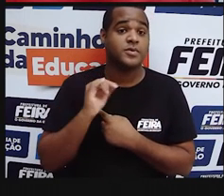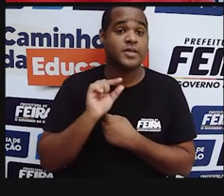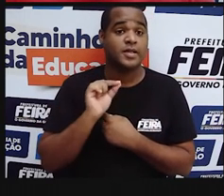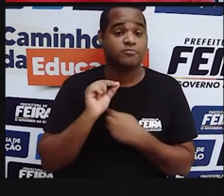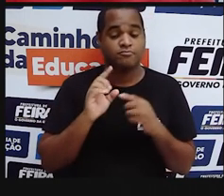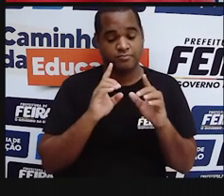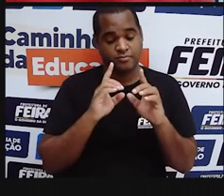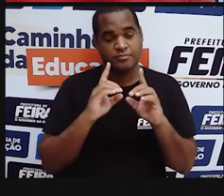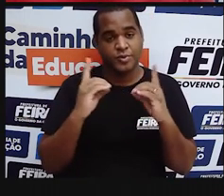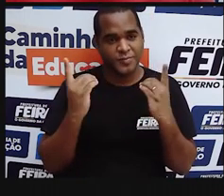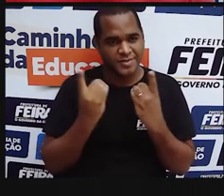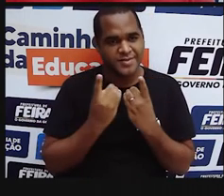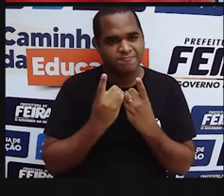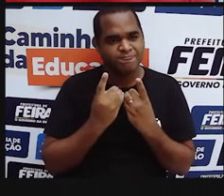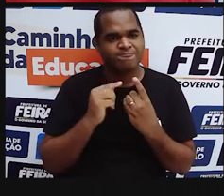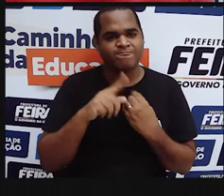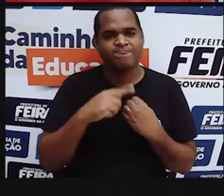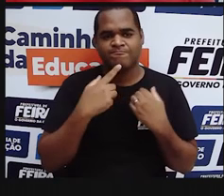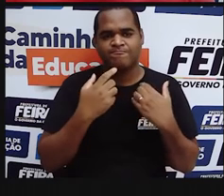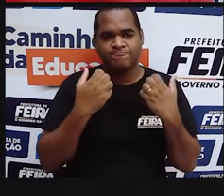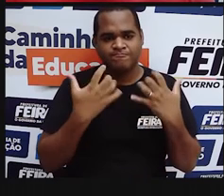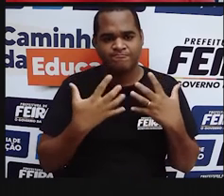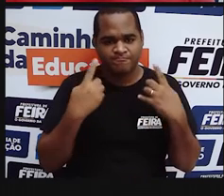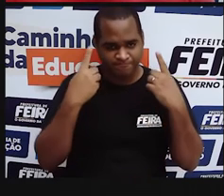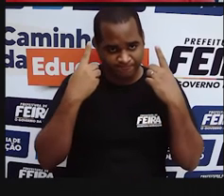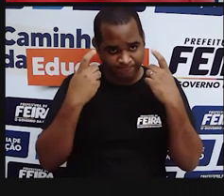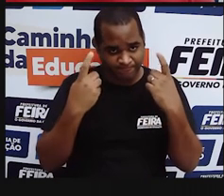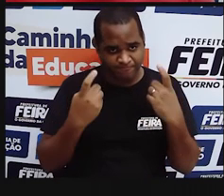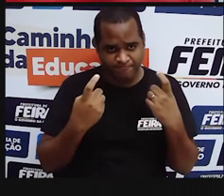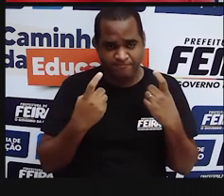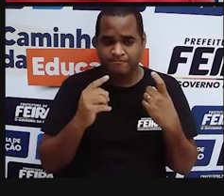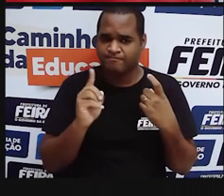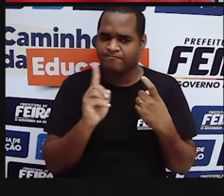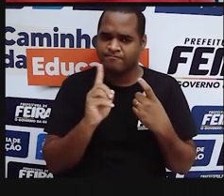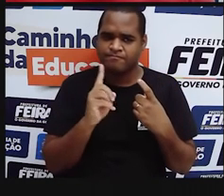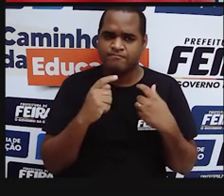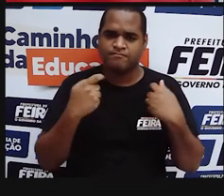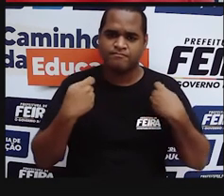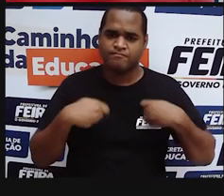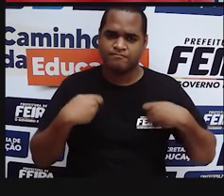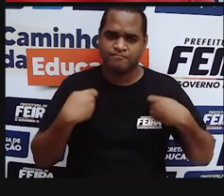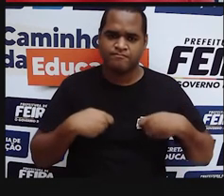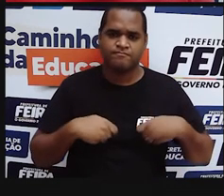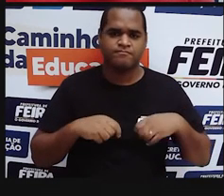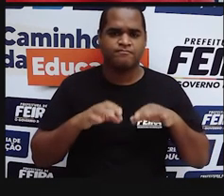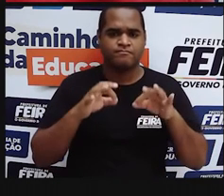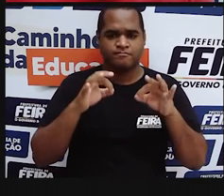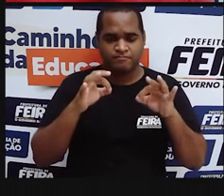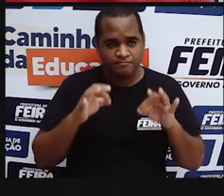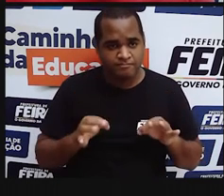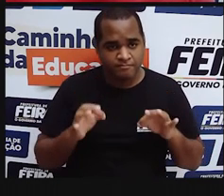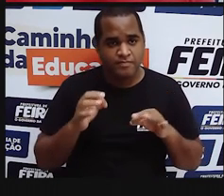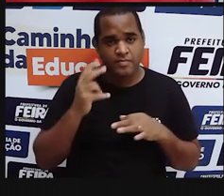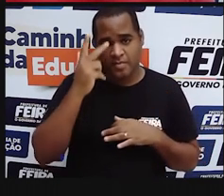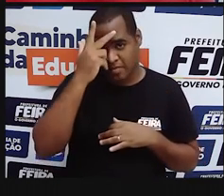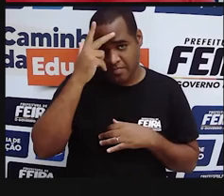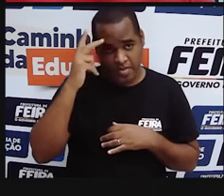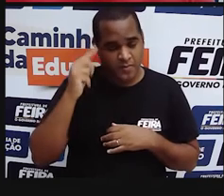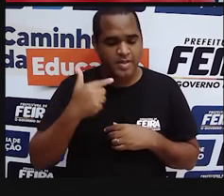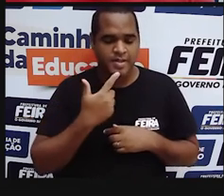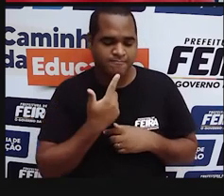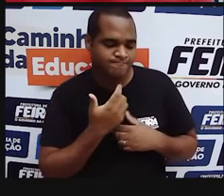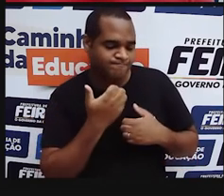Num sistema democrático, você não prevalece pela violência. Você deve sempre prevalecer pela